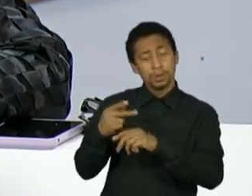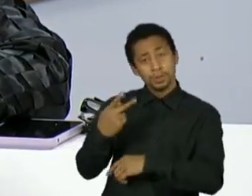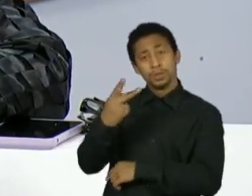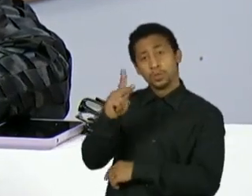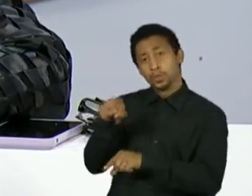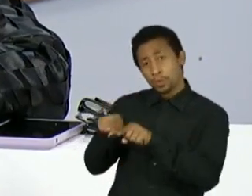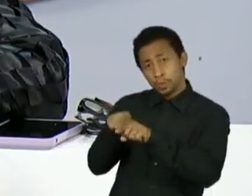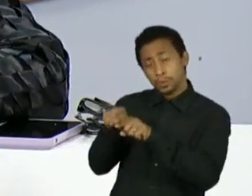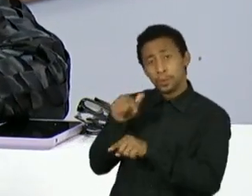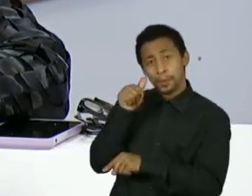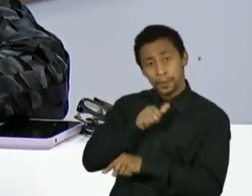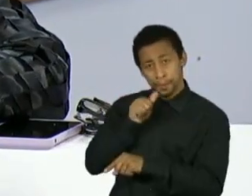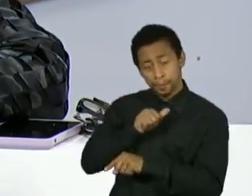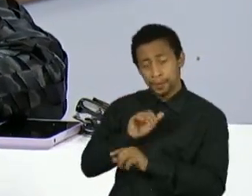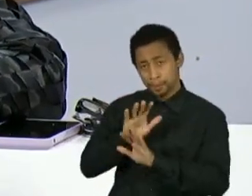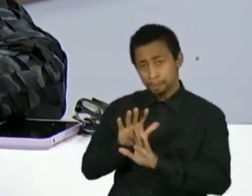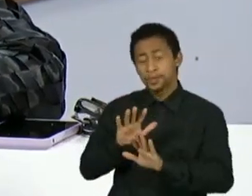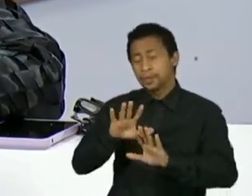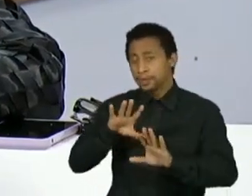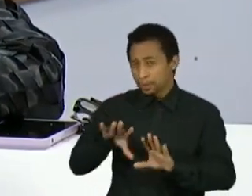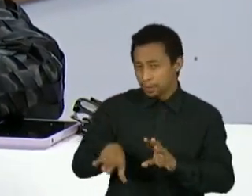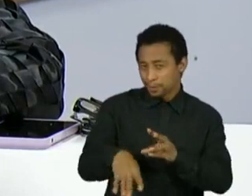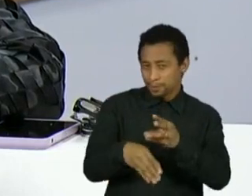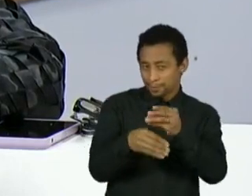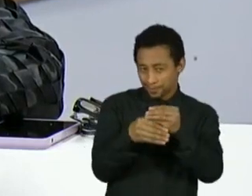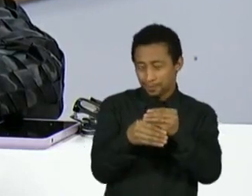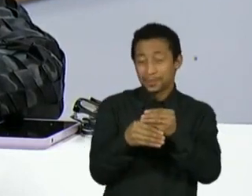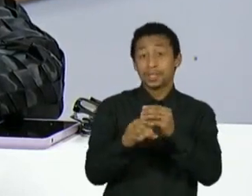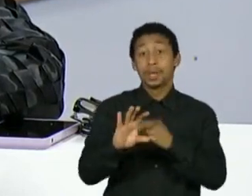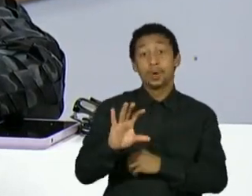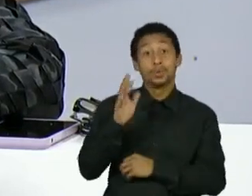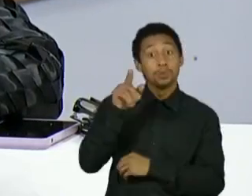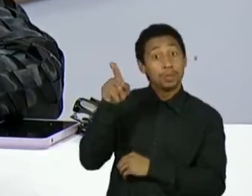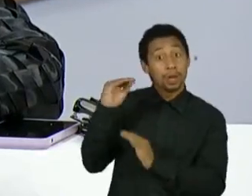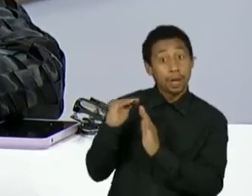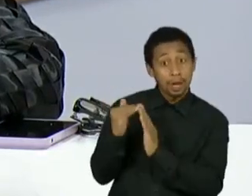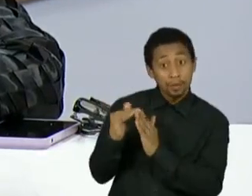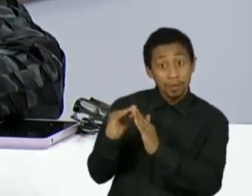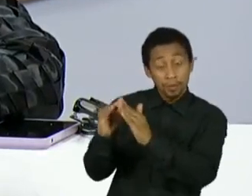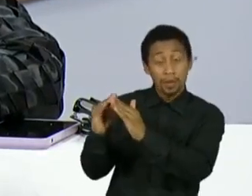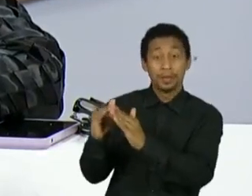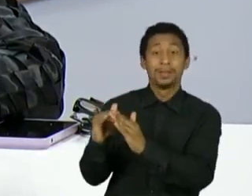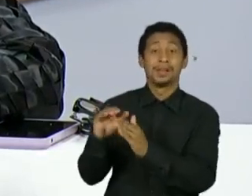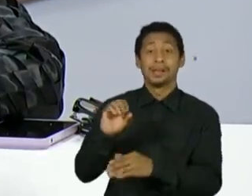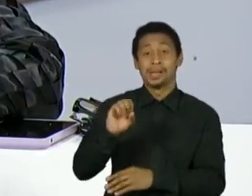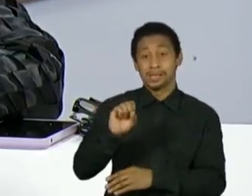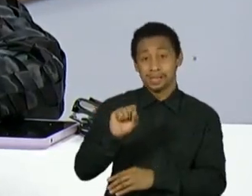né, desse caso que aconteceu, né, em São Gonçalo, Sim. enfim, mais uma